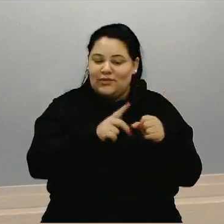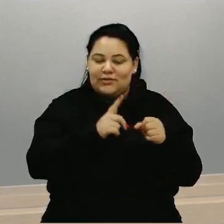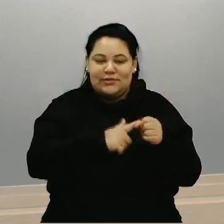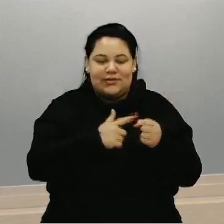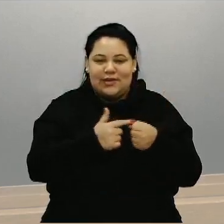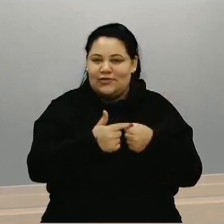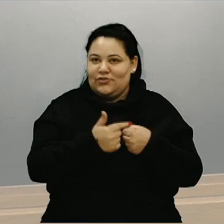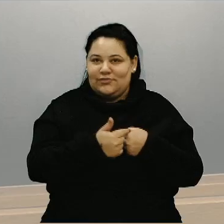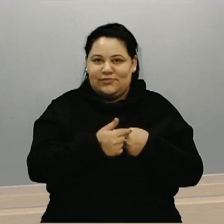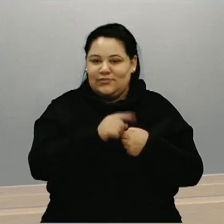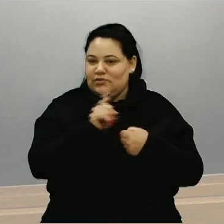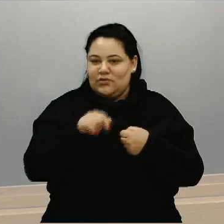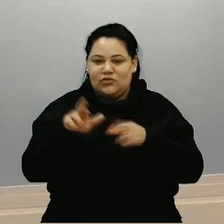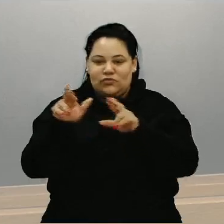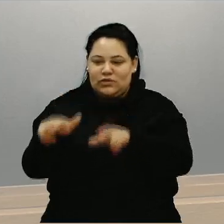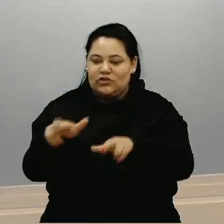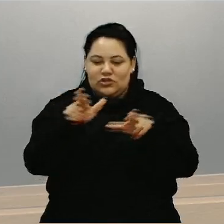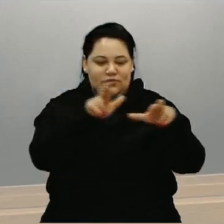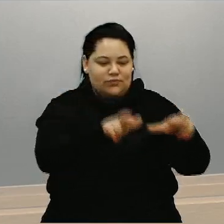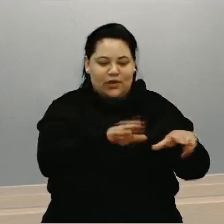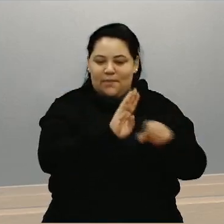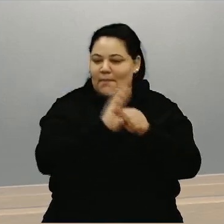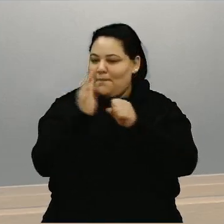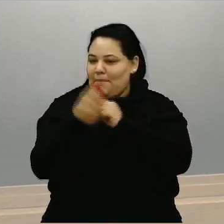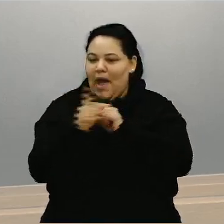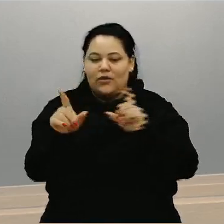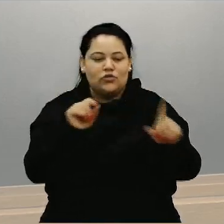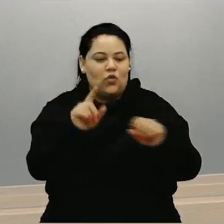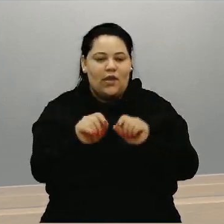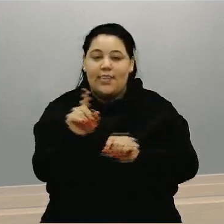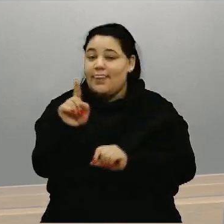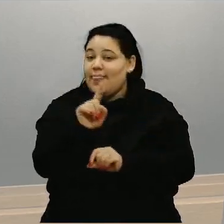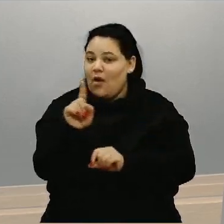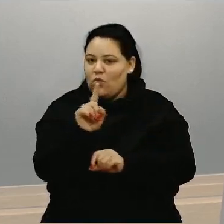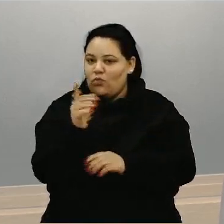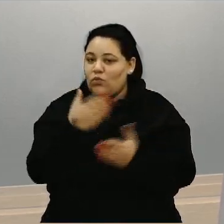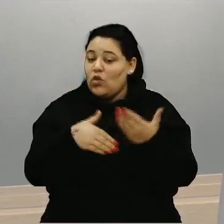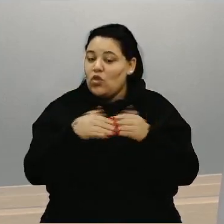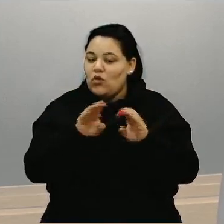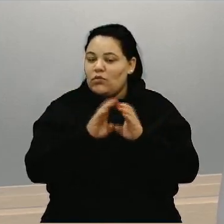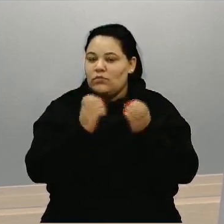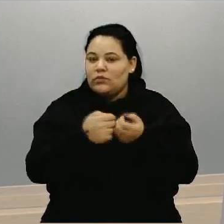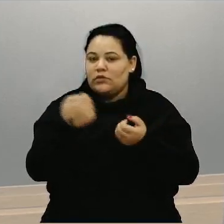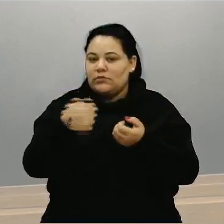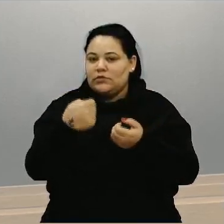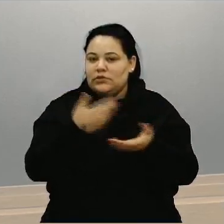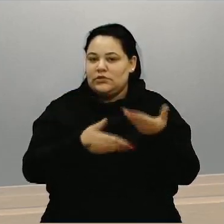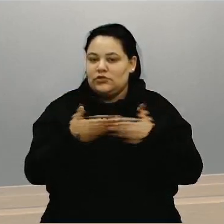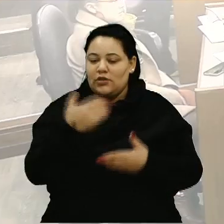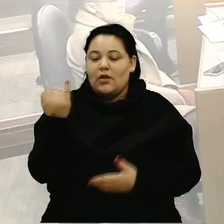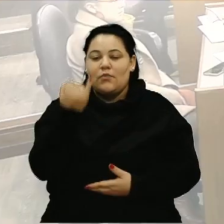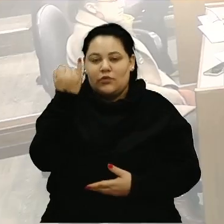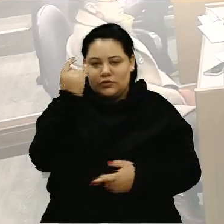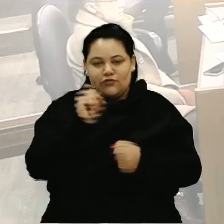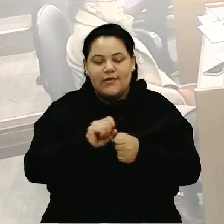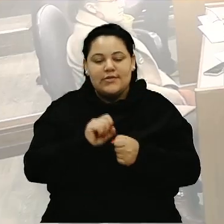Não é de uma região, não é de um bairro e não é de alguns. Então, isso é muito importante que seja feito. Obrigada.